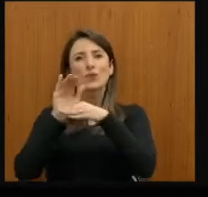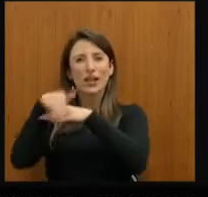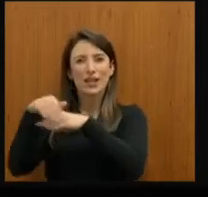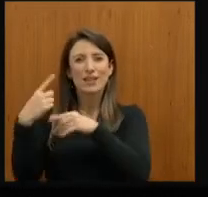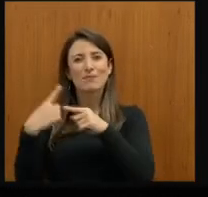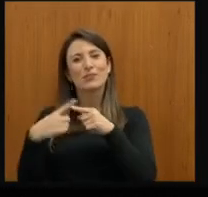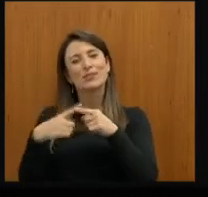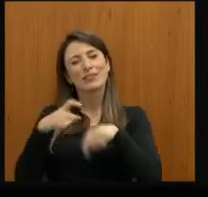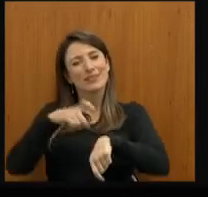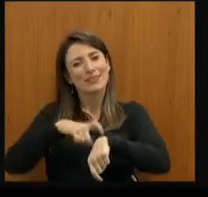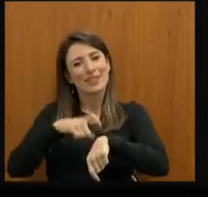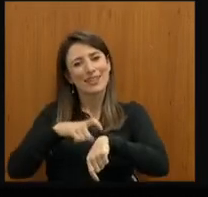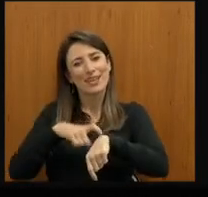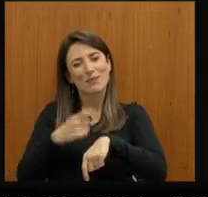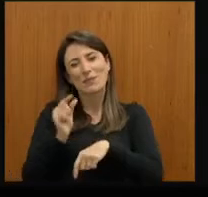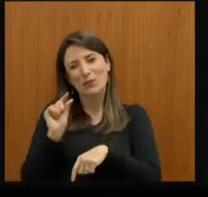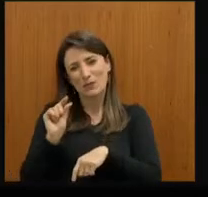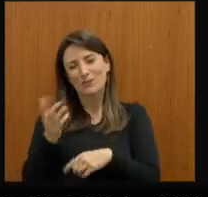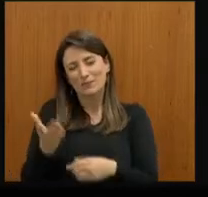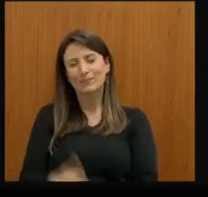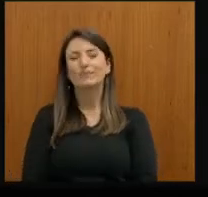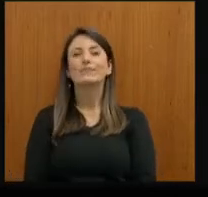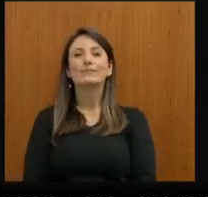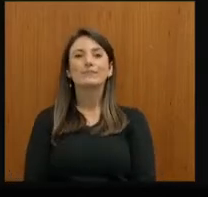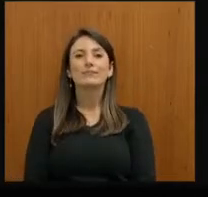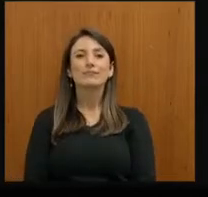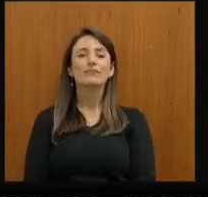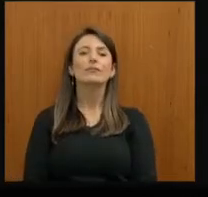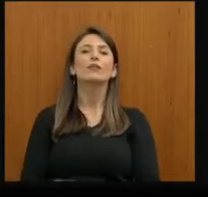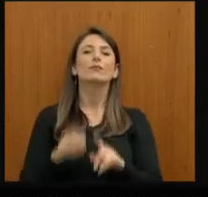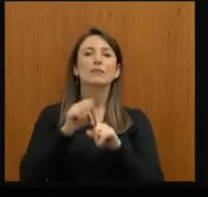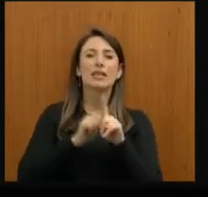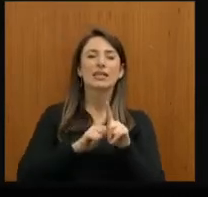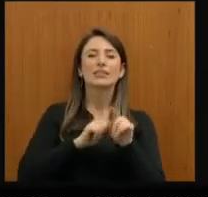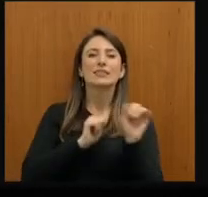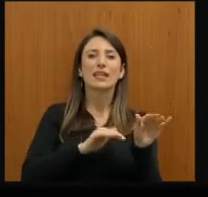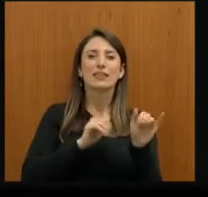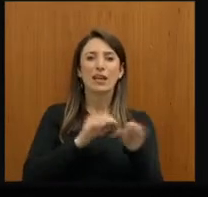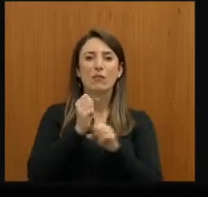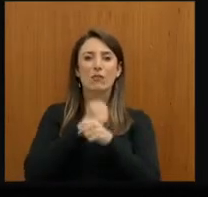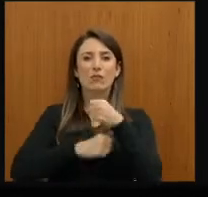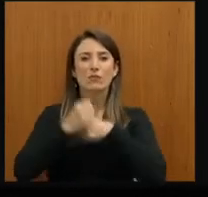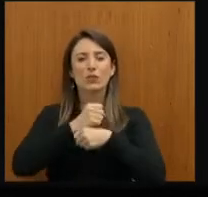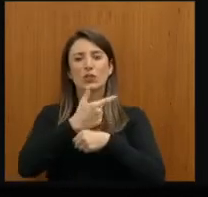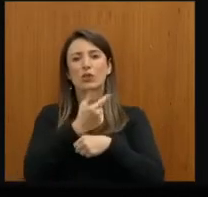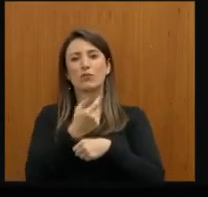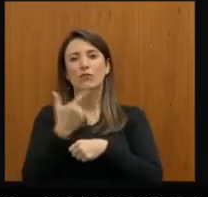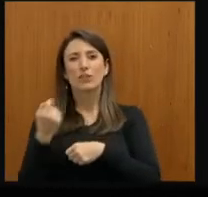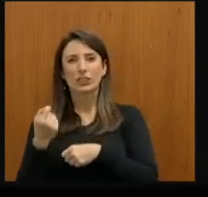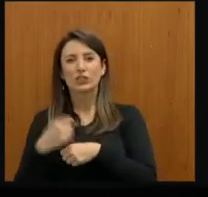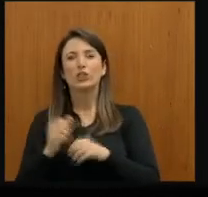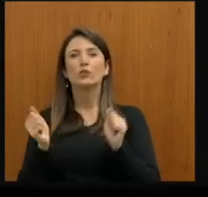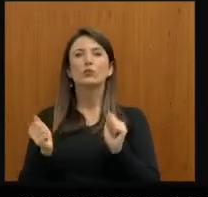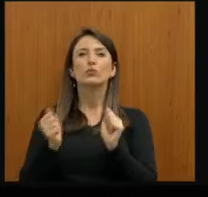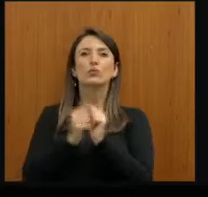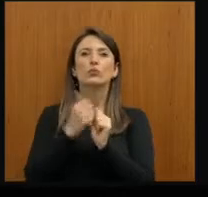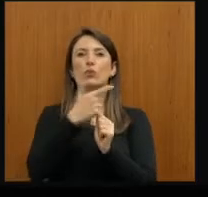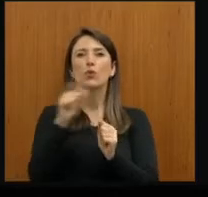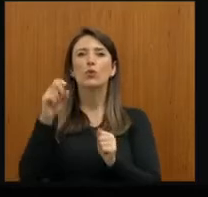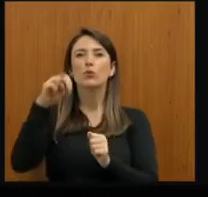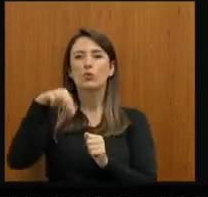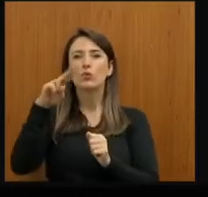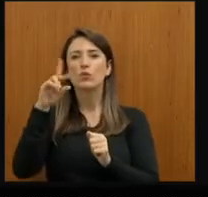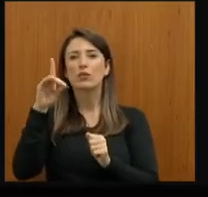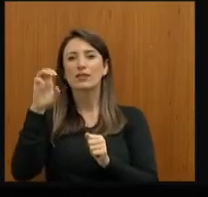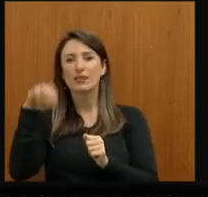tempo é um pouco corrido mas em setembro de 2020 em conjunto com outros mudança do Brasil o dente